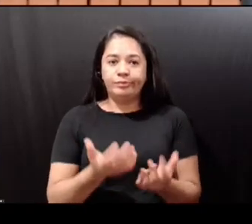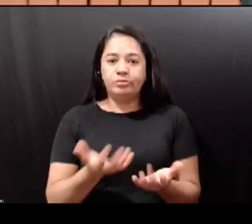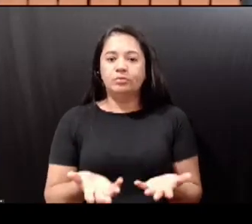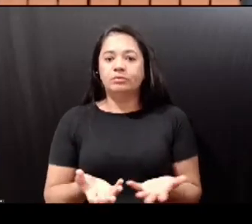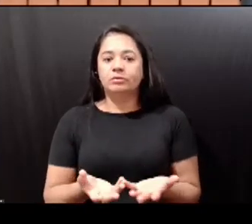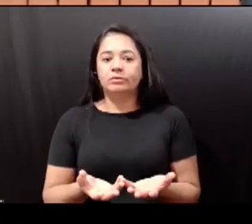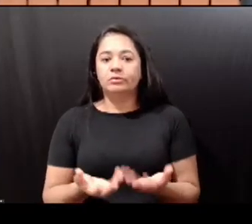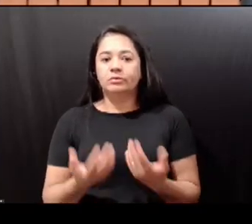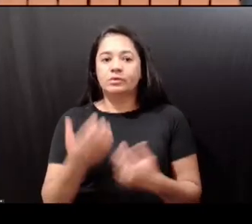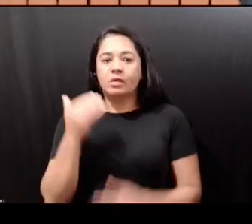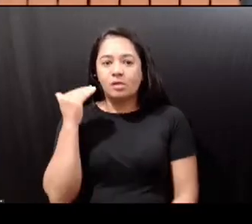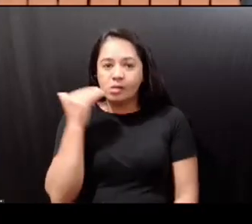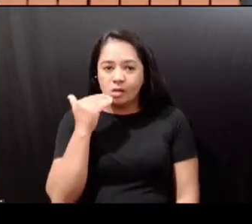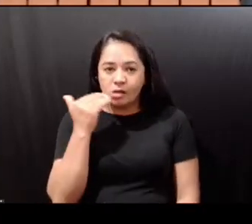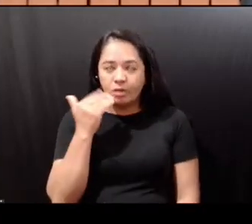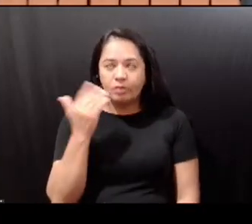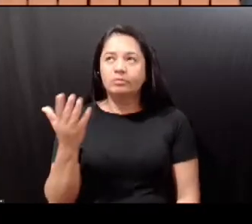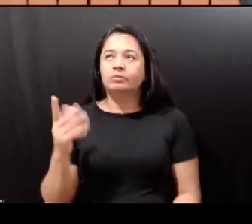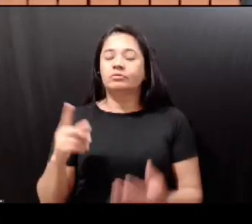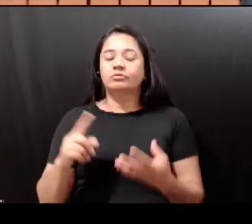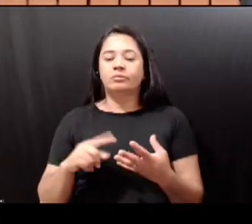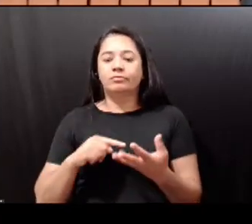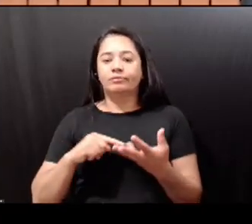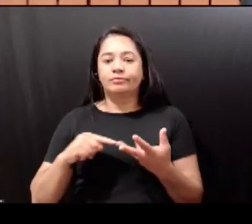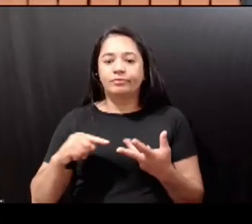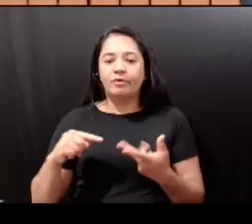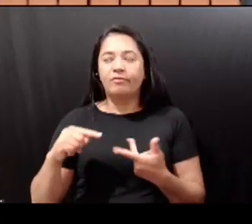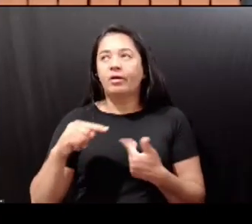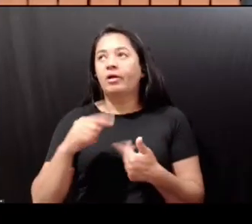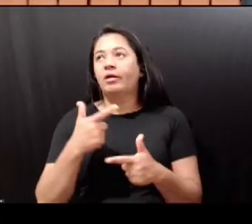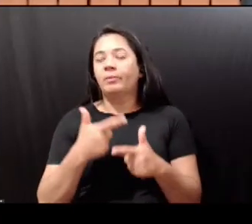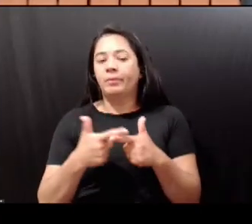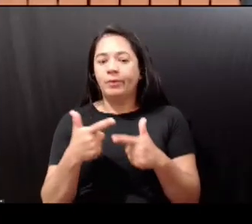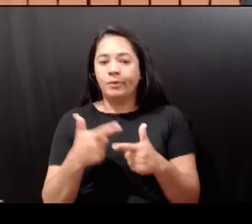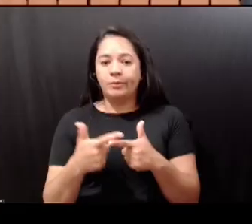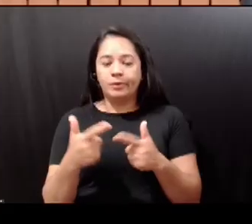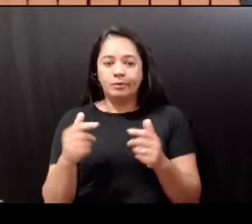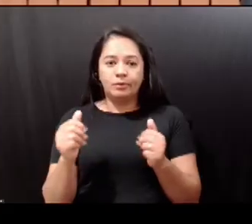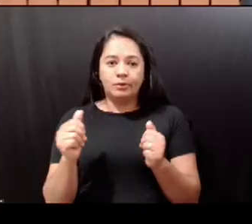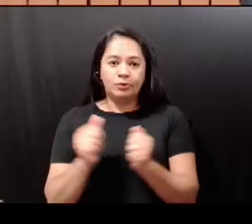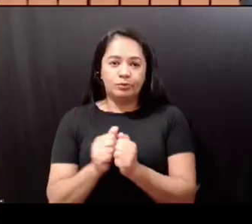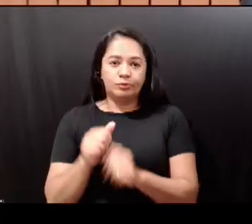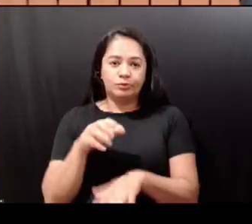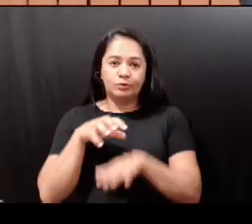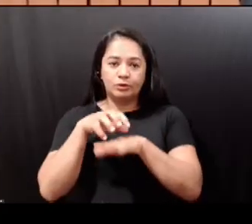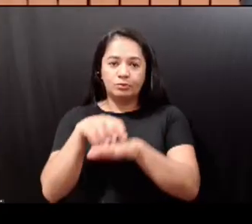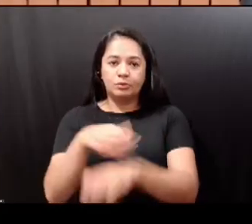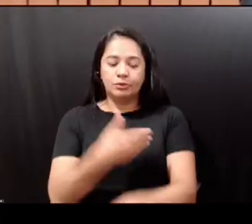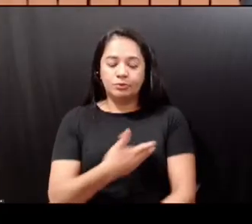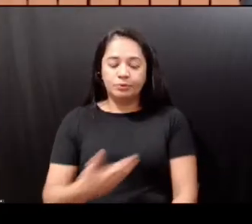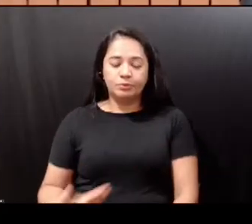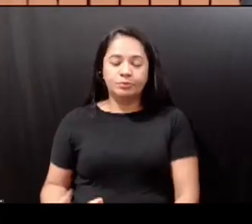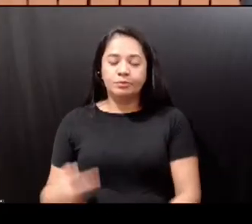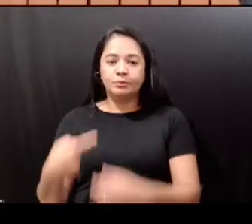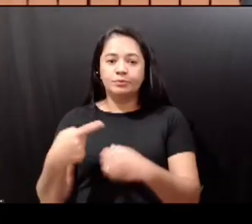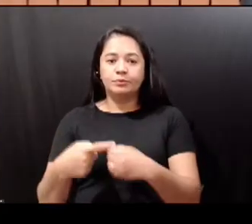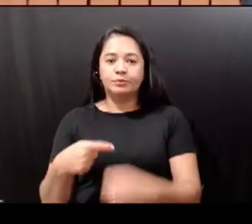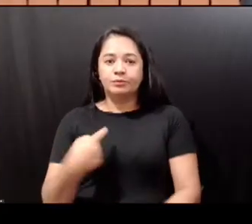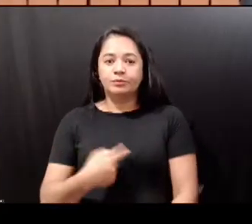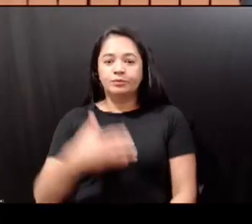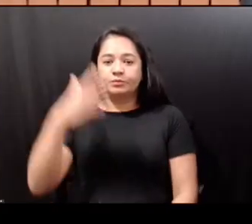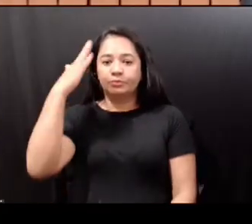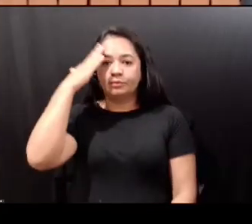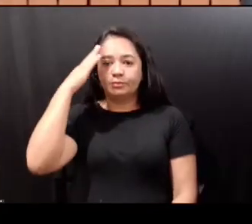funcionamento, enfim, N problemas com o transporte público da nossa cidade. E nós sabemos que nós estamos dependendo aí de